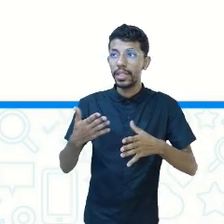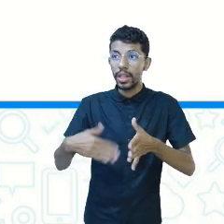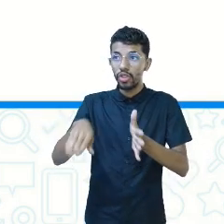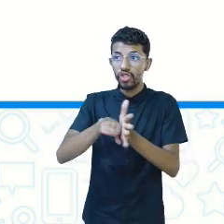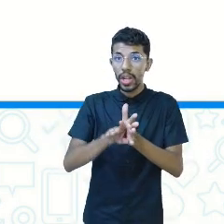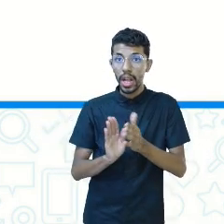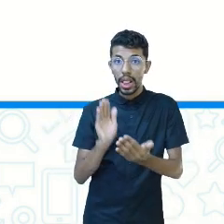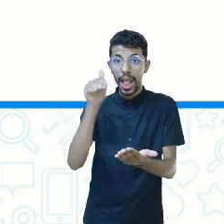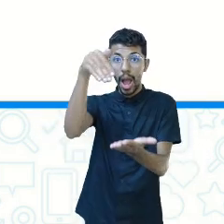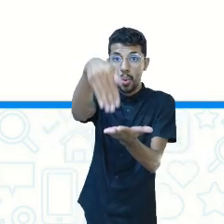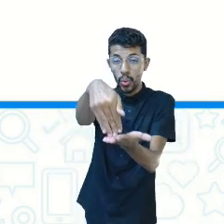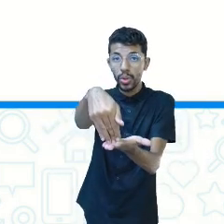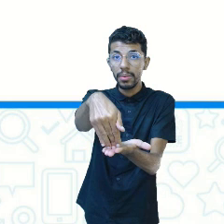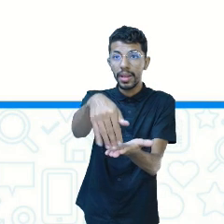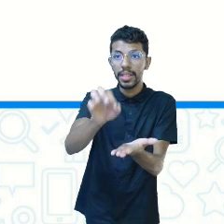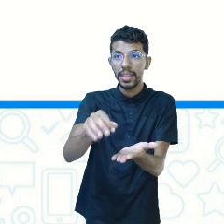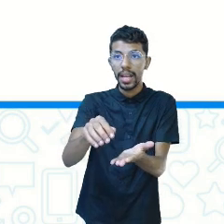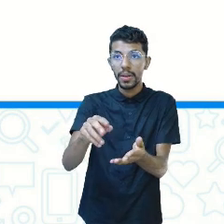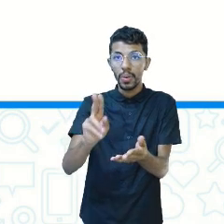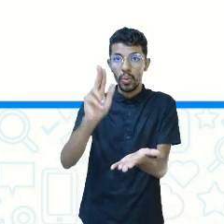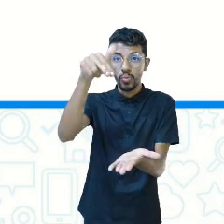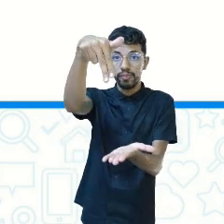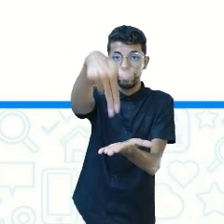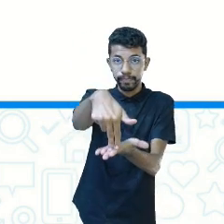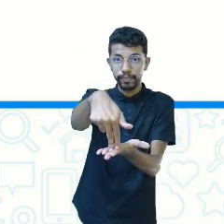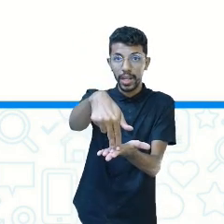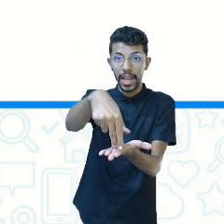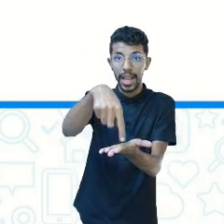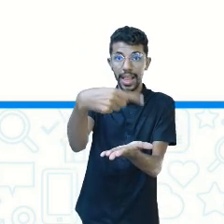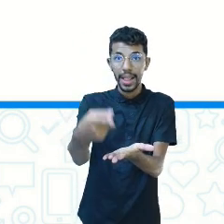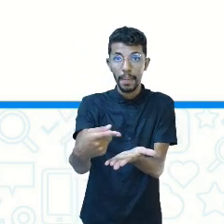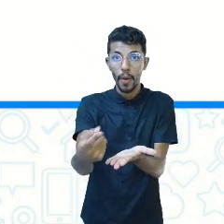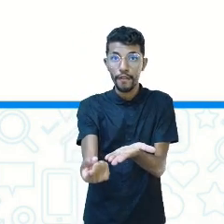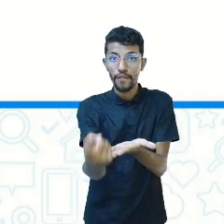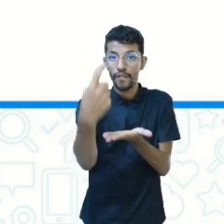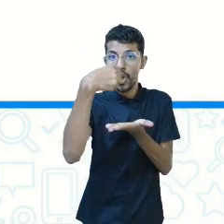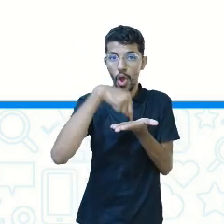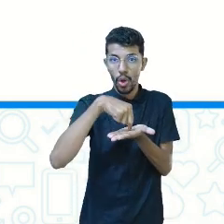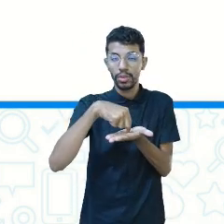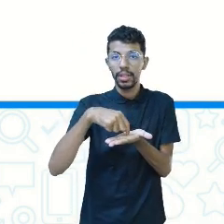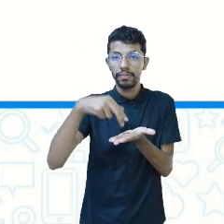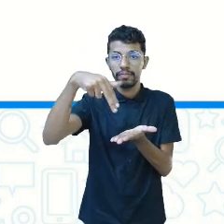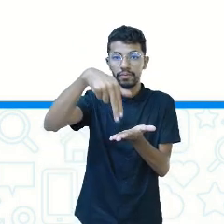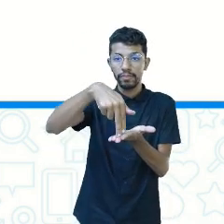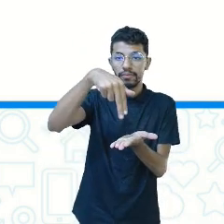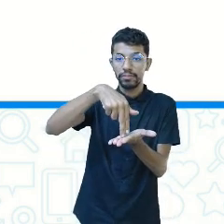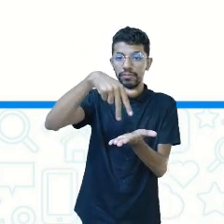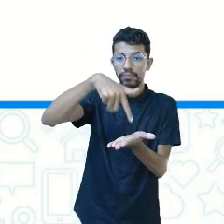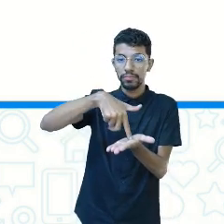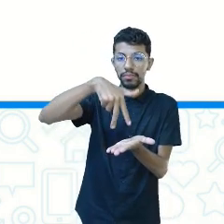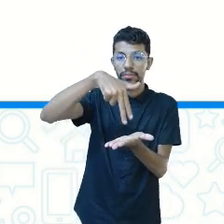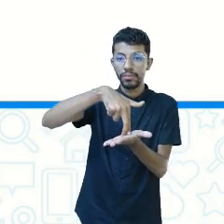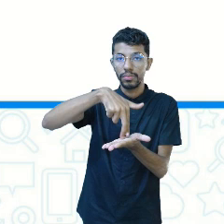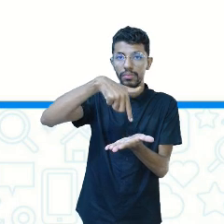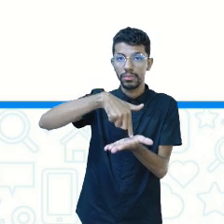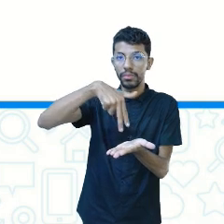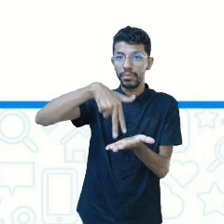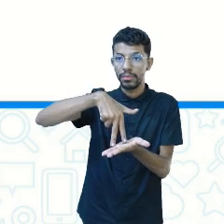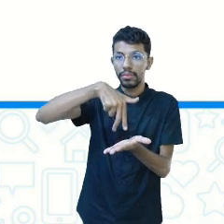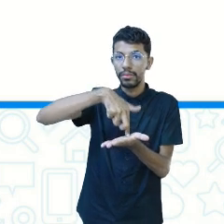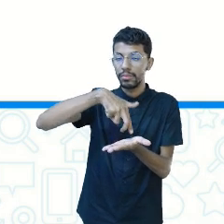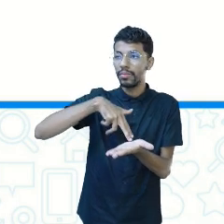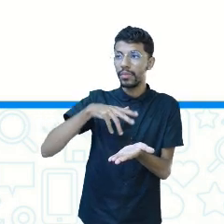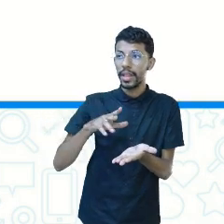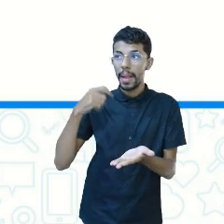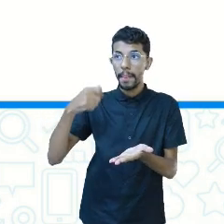chegando ao céu, pisa com os 2 pés e retorna pulando da mesma forma até as casas 2 e 3, de onde o jogador precisa apanhar a pedrinha do